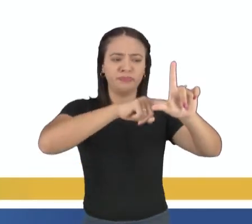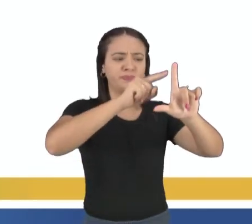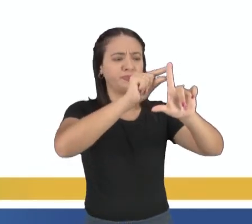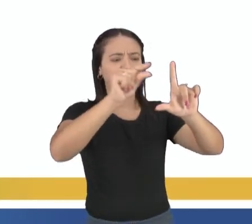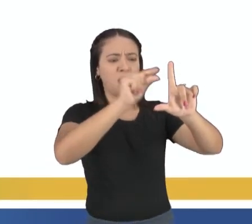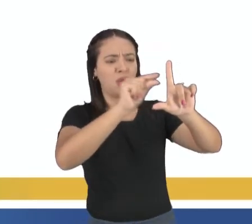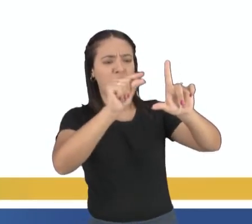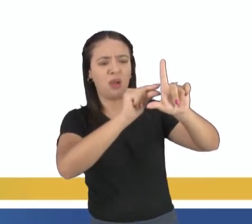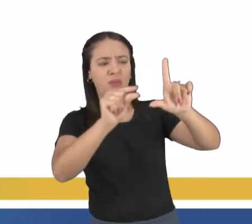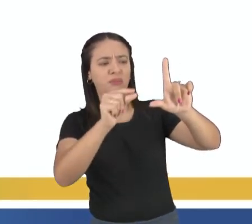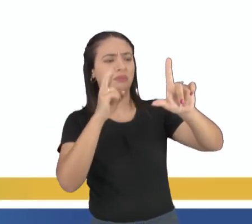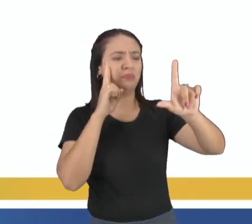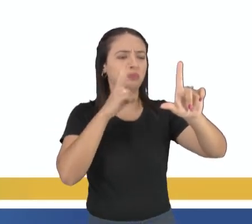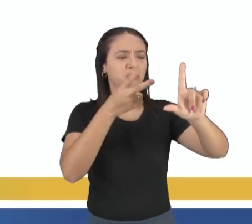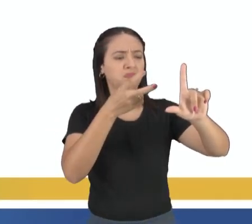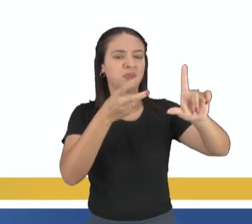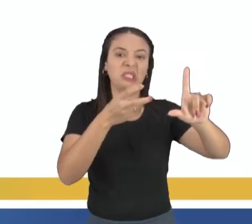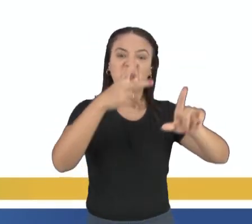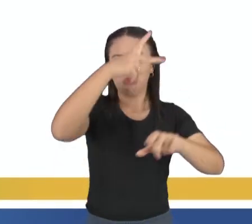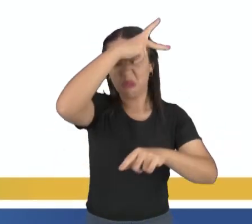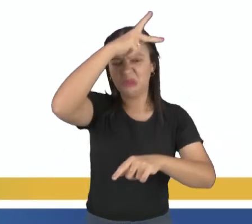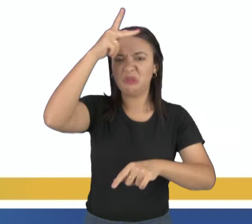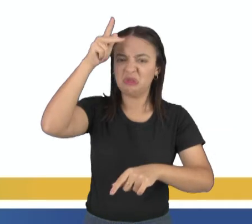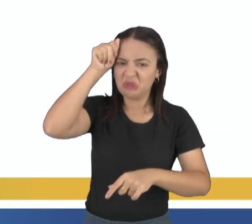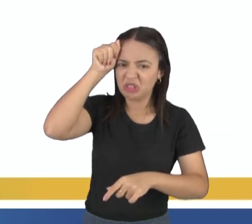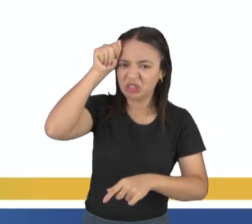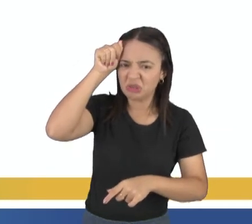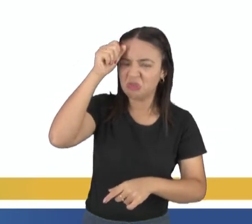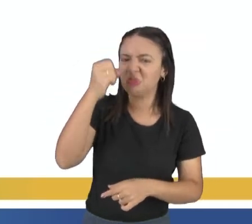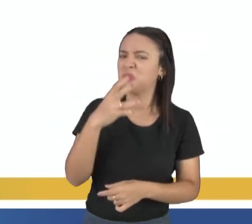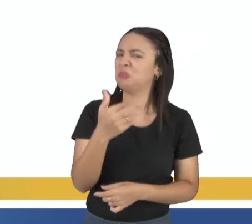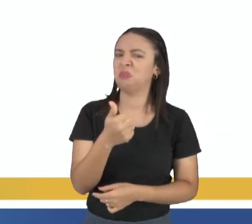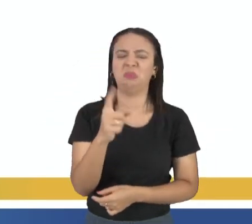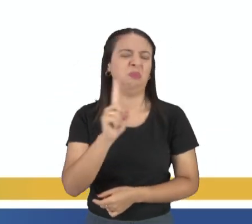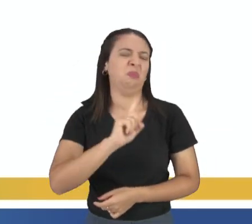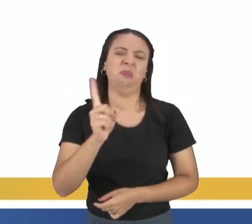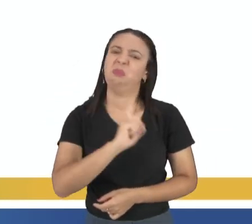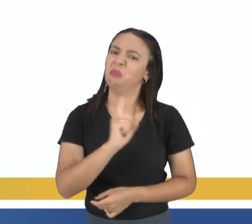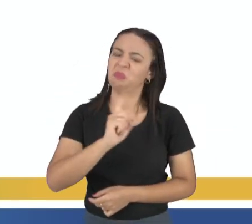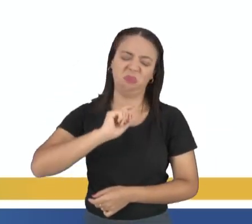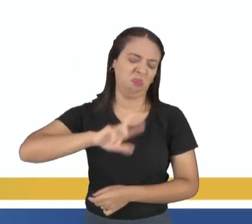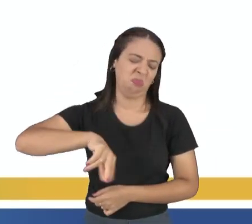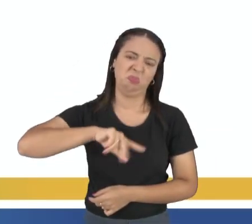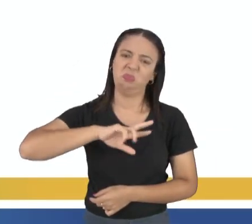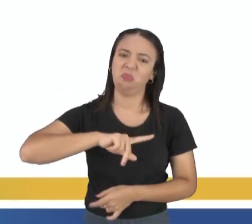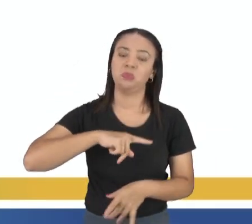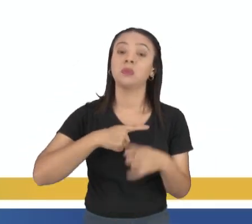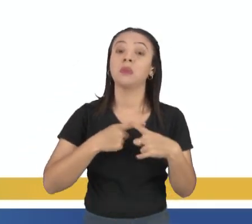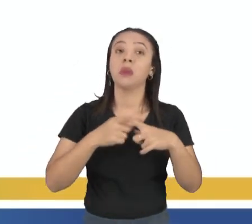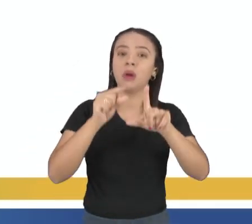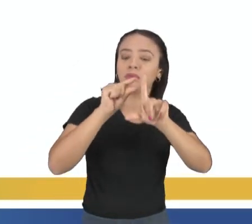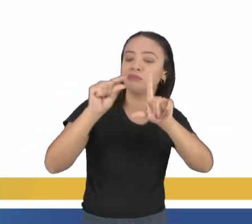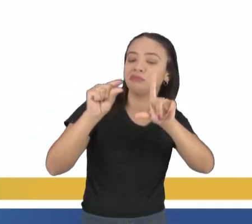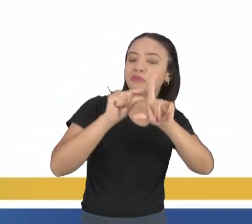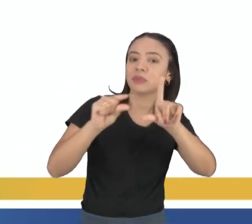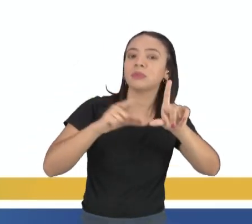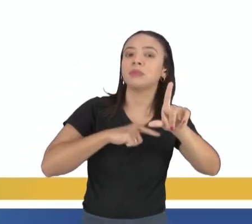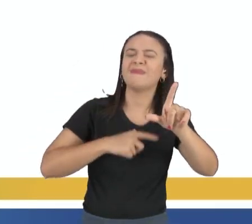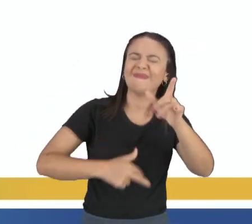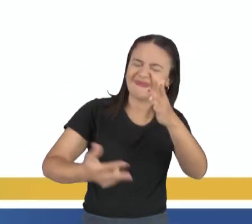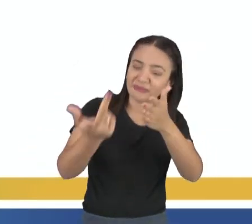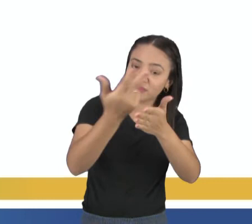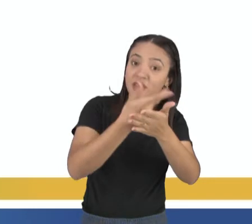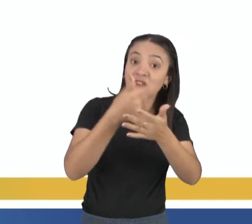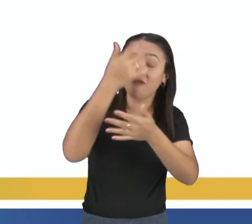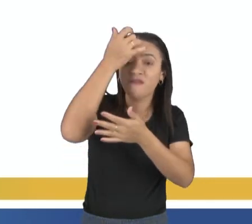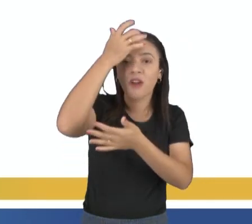uma ideia de que esse prefeito não está agradando muito, entendeu? Porque o gráfico, né, ele tem aí desenhos que facilitam a